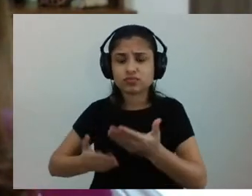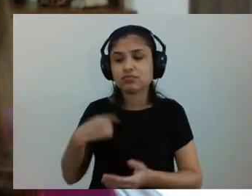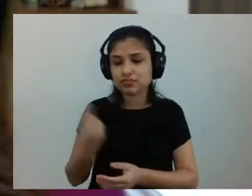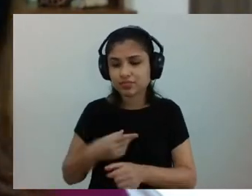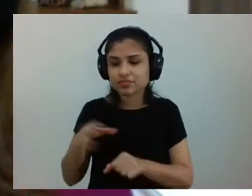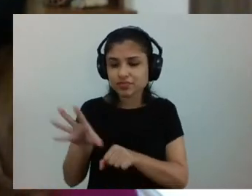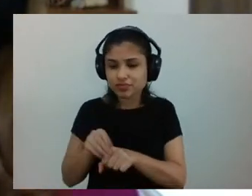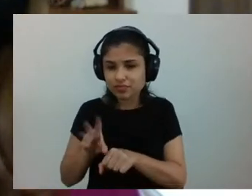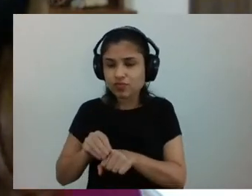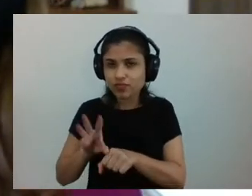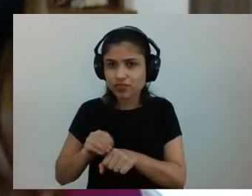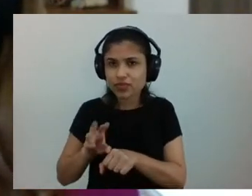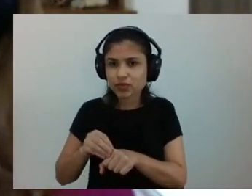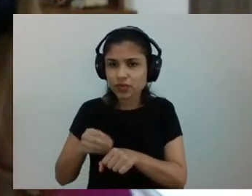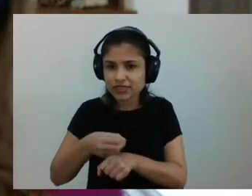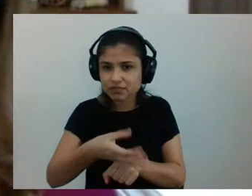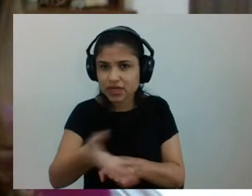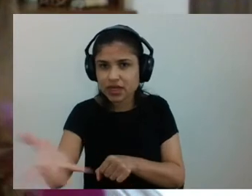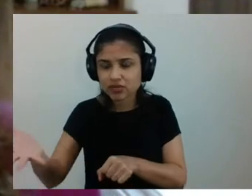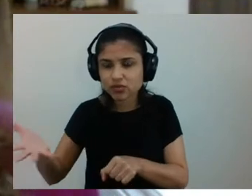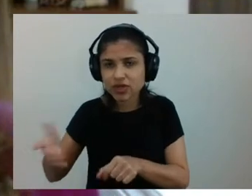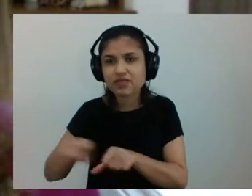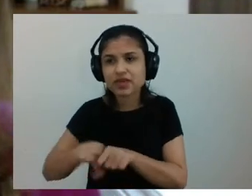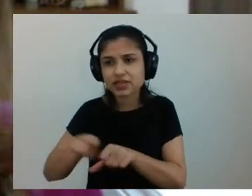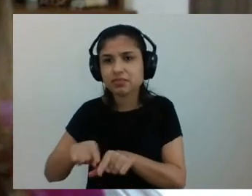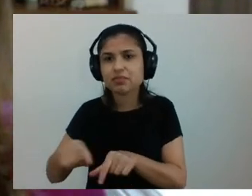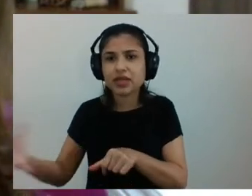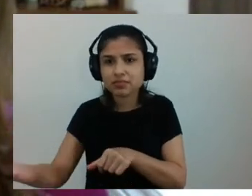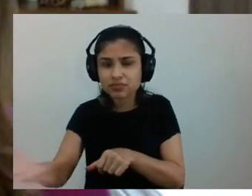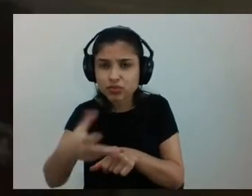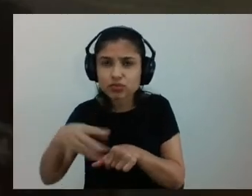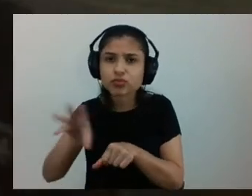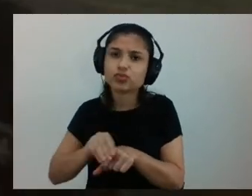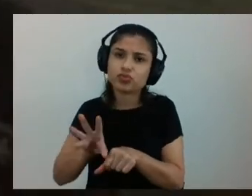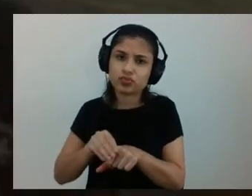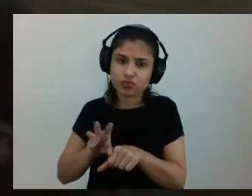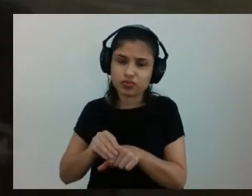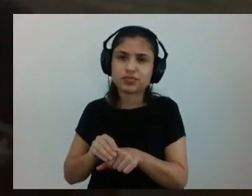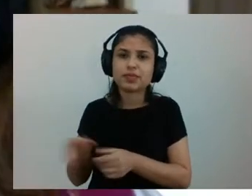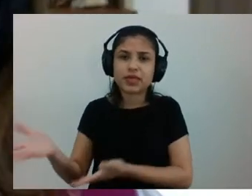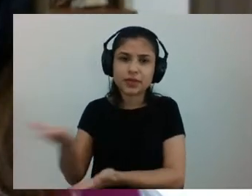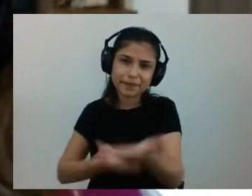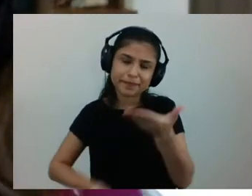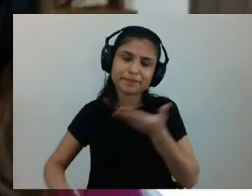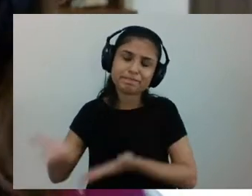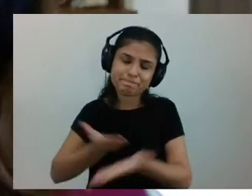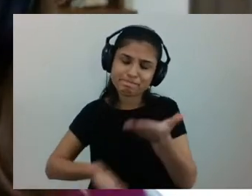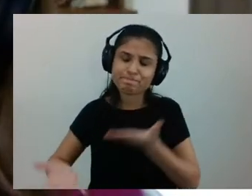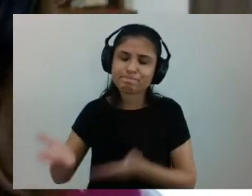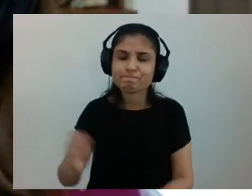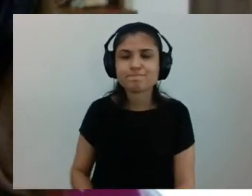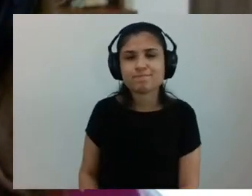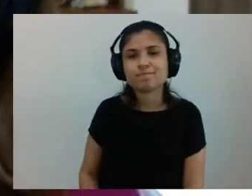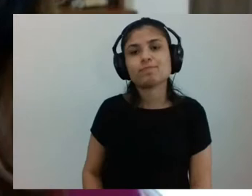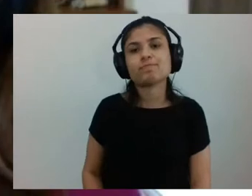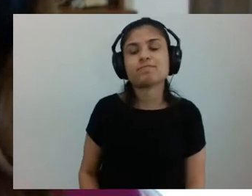traz conhecimento nesse trabalho. Para a área da